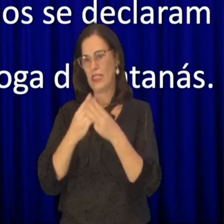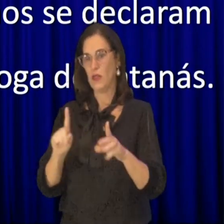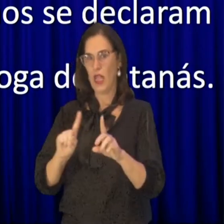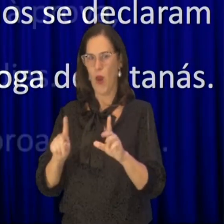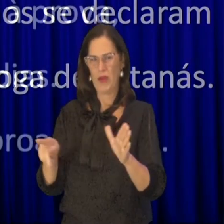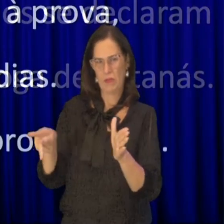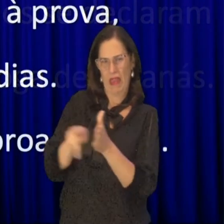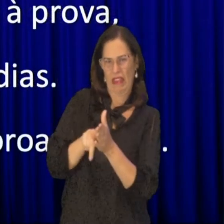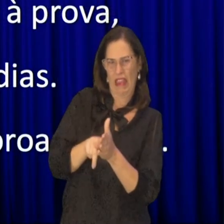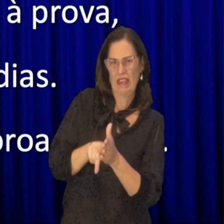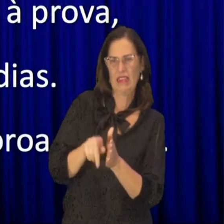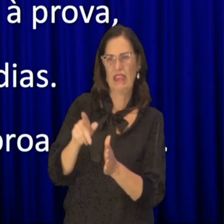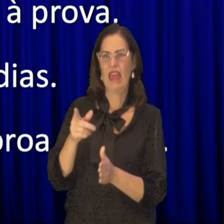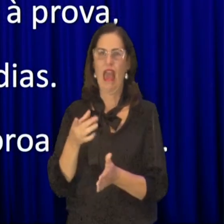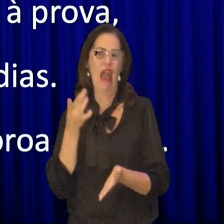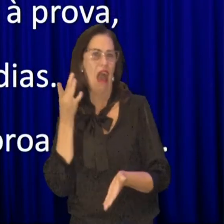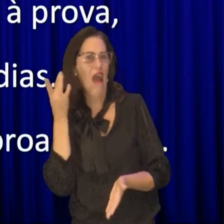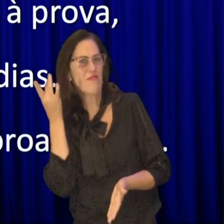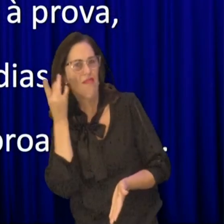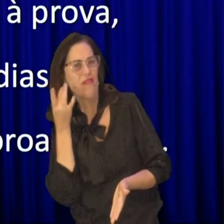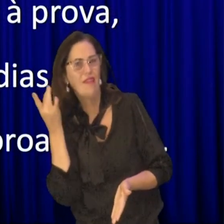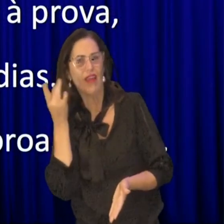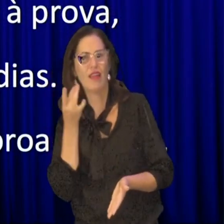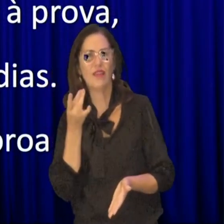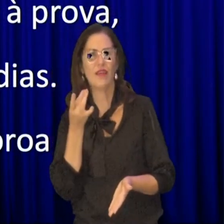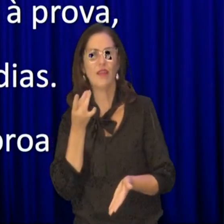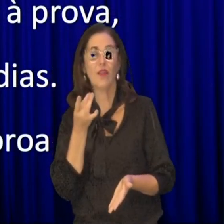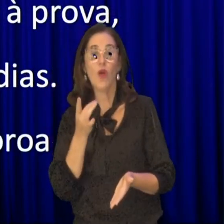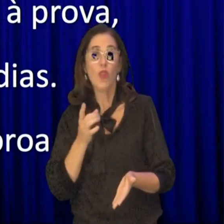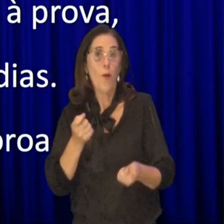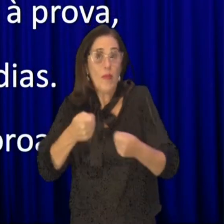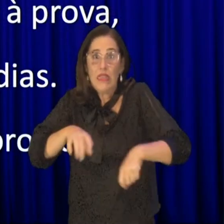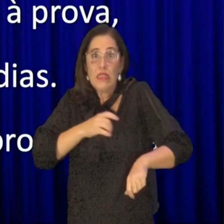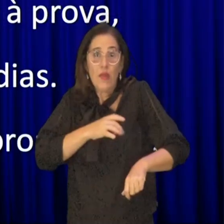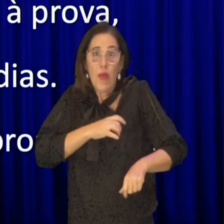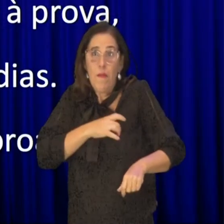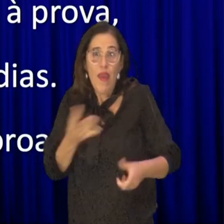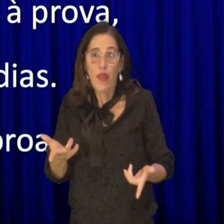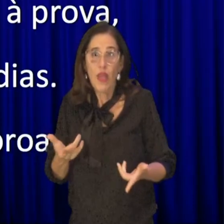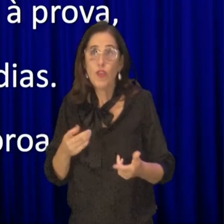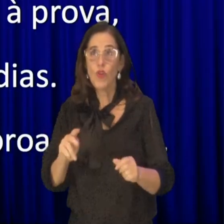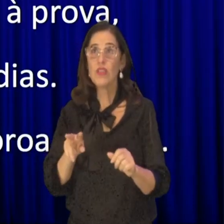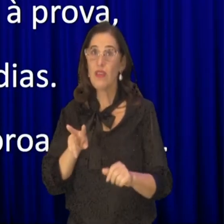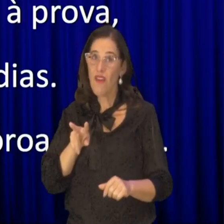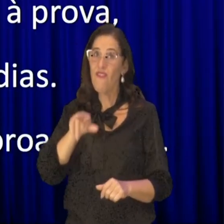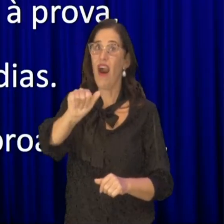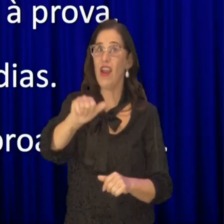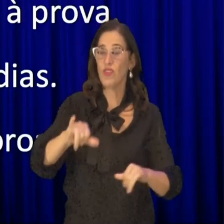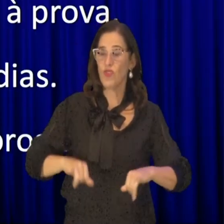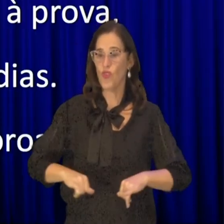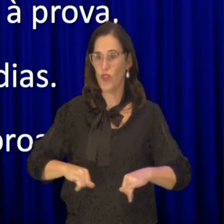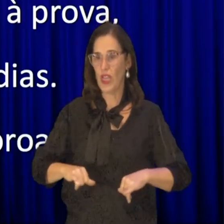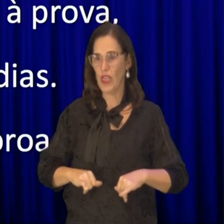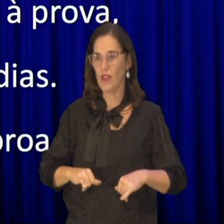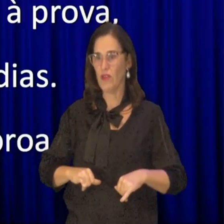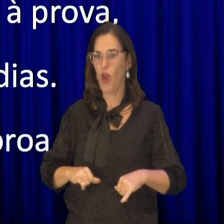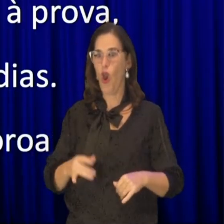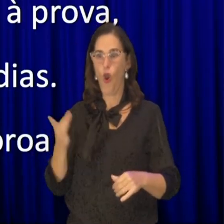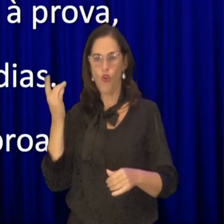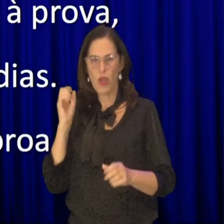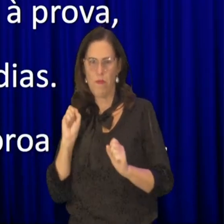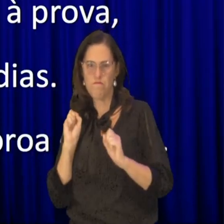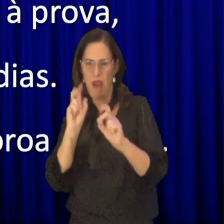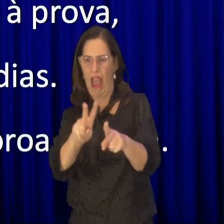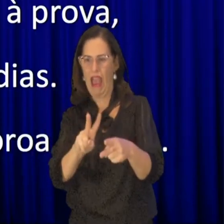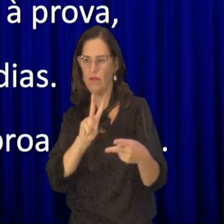Satanás. Não temas as coisas que tens de sofrer. Eis que o diabo está para lançar em prisão alguns de vós,